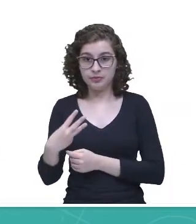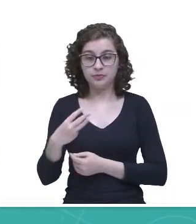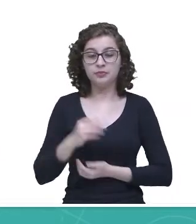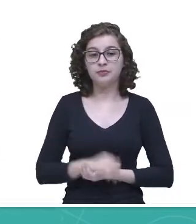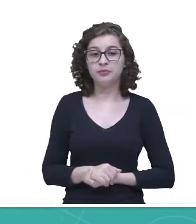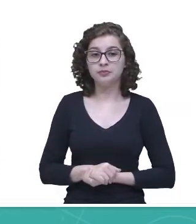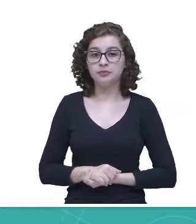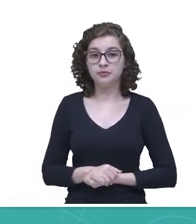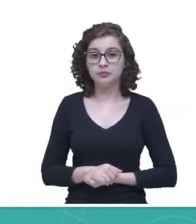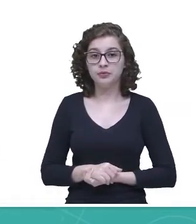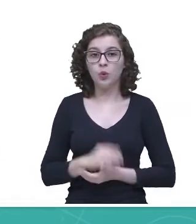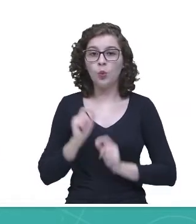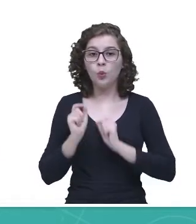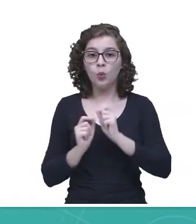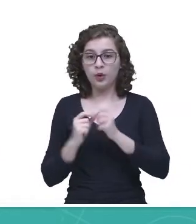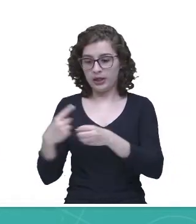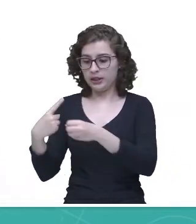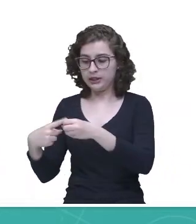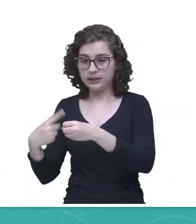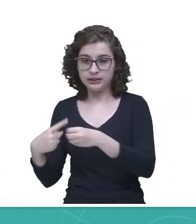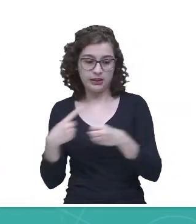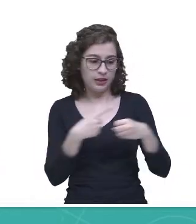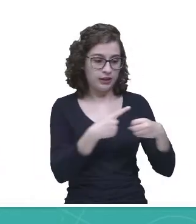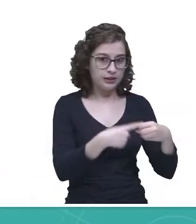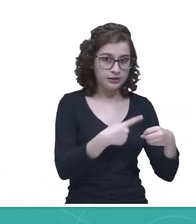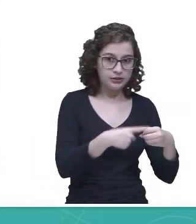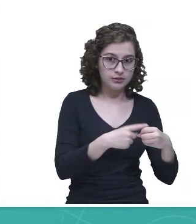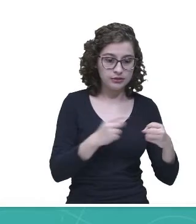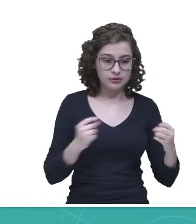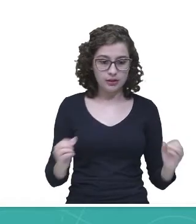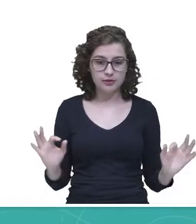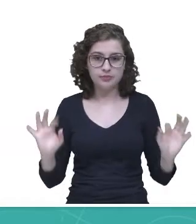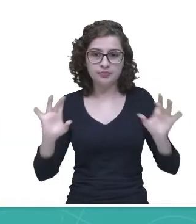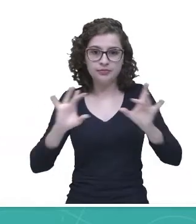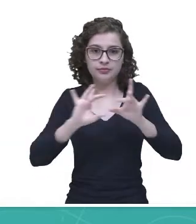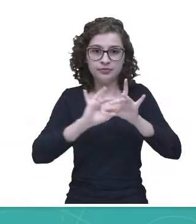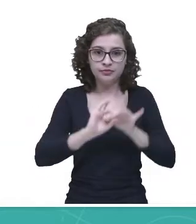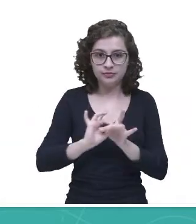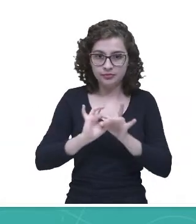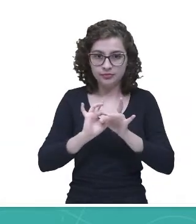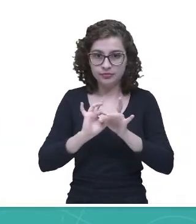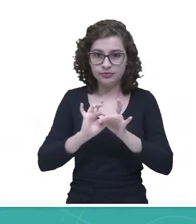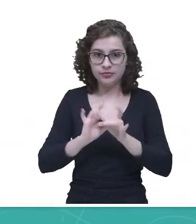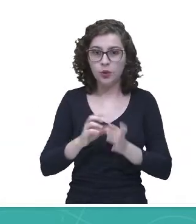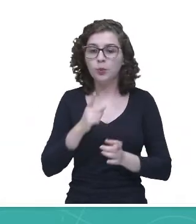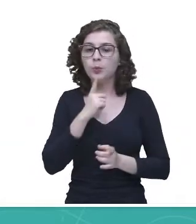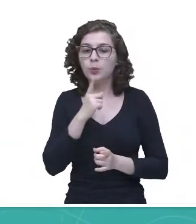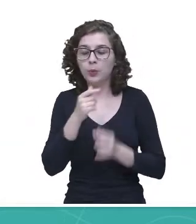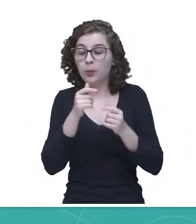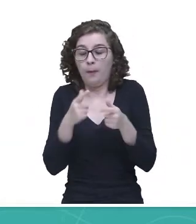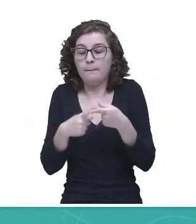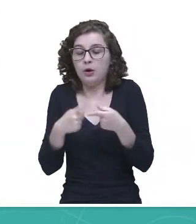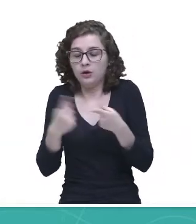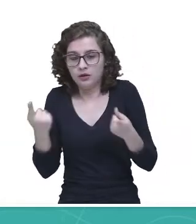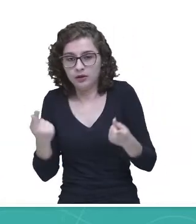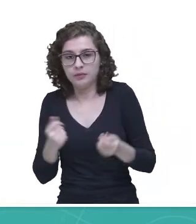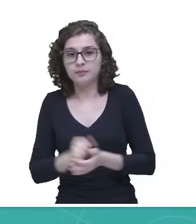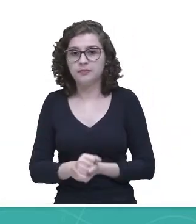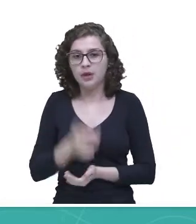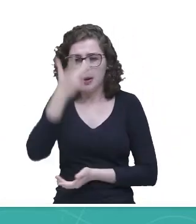a interligação entre as cidades que se estabelece a partir dos fluxos de